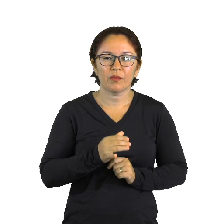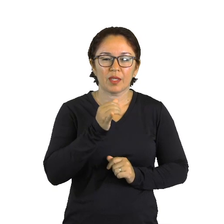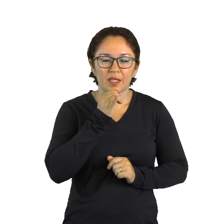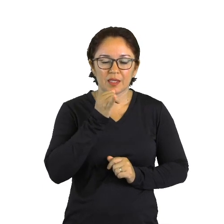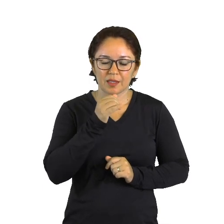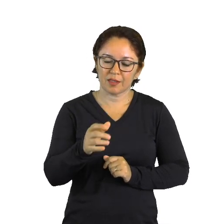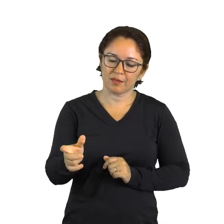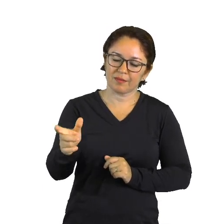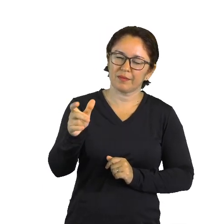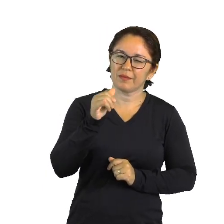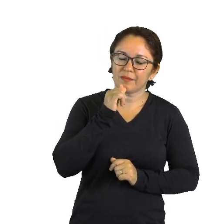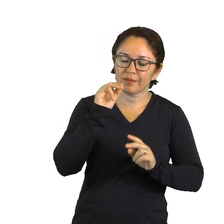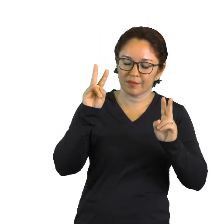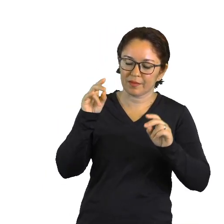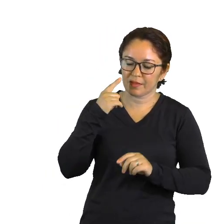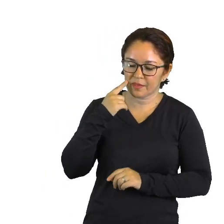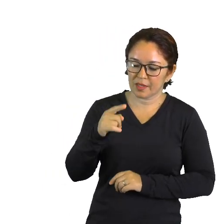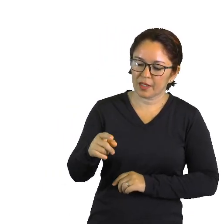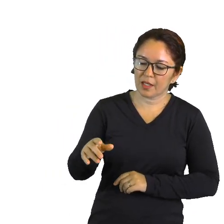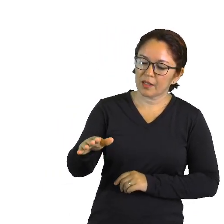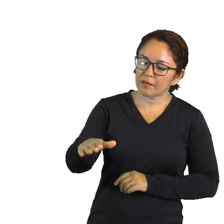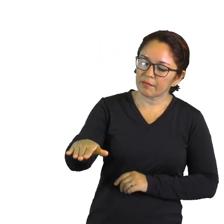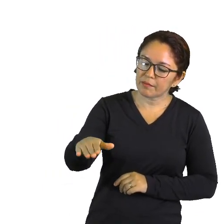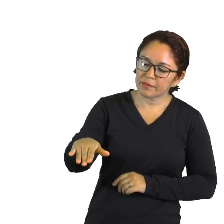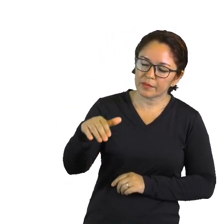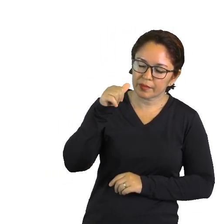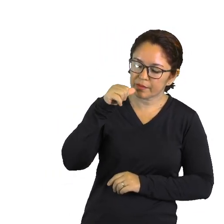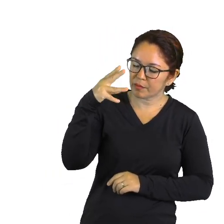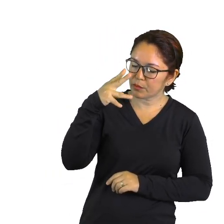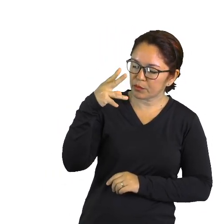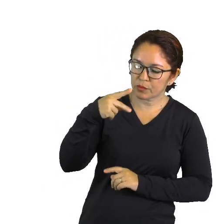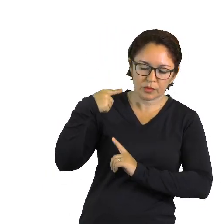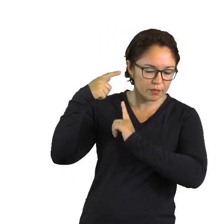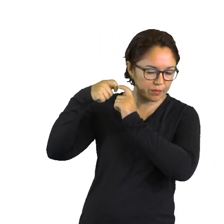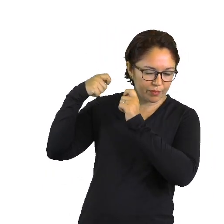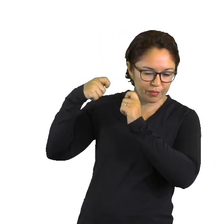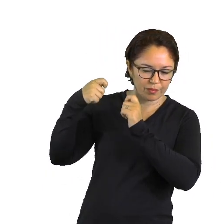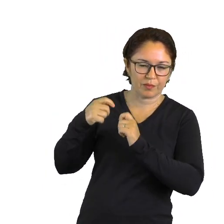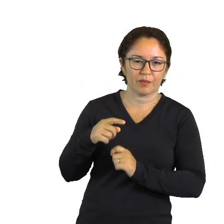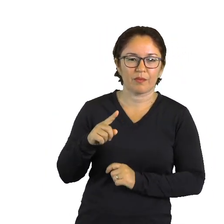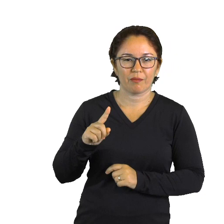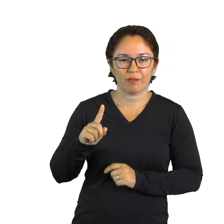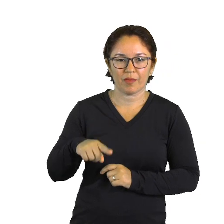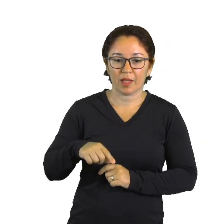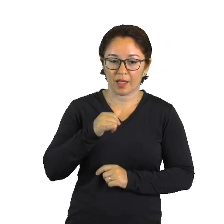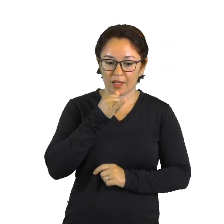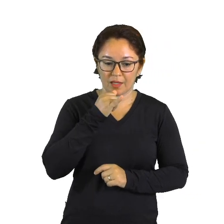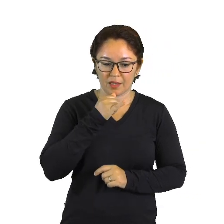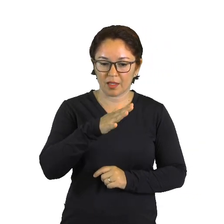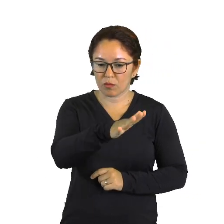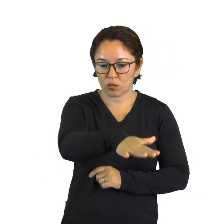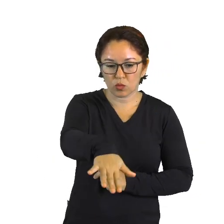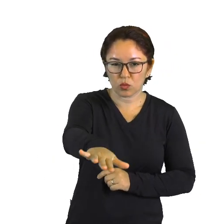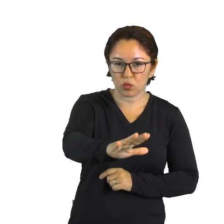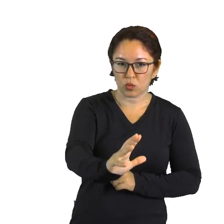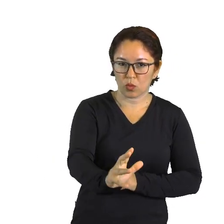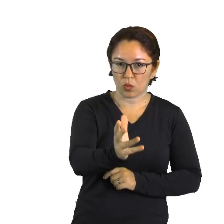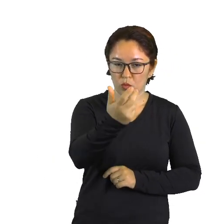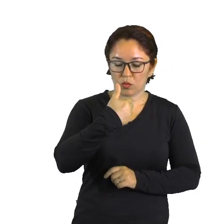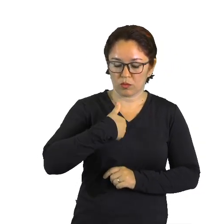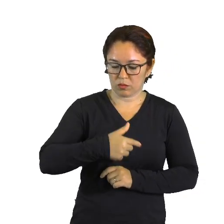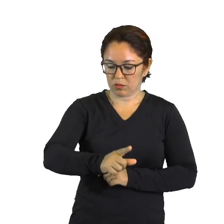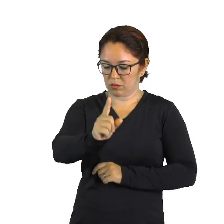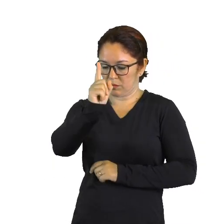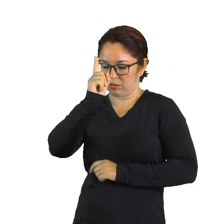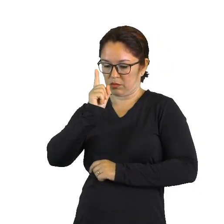do laço de fita. A narrativa é contada em terceira pessoa, ou seja, elas,